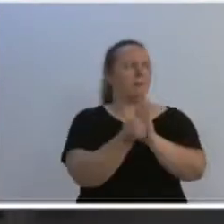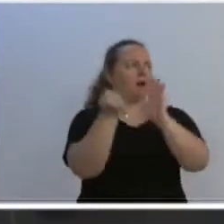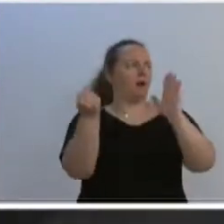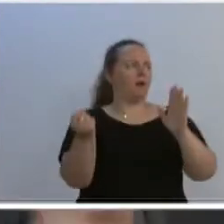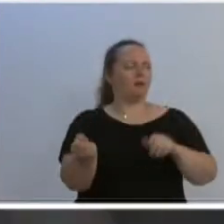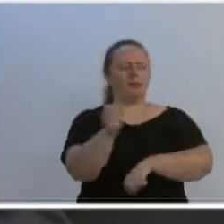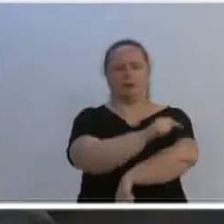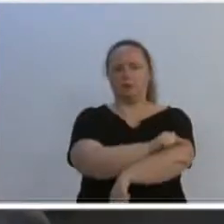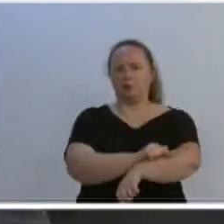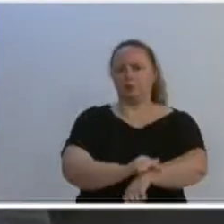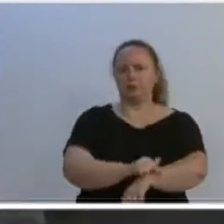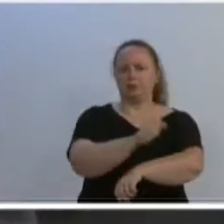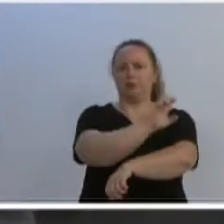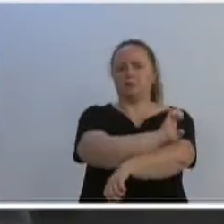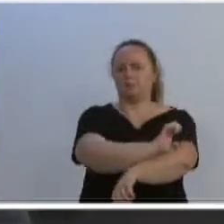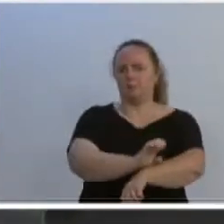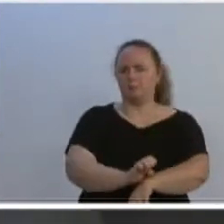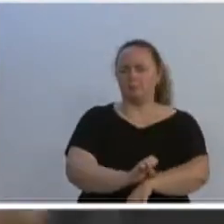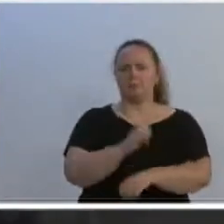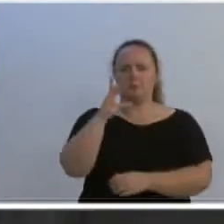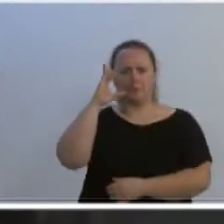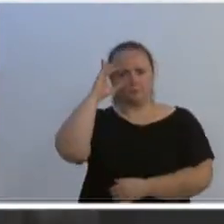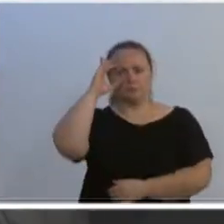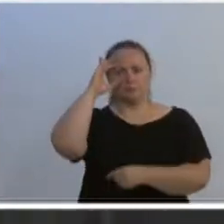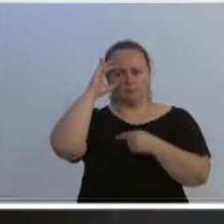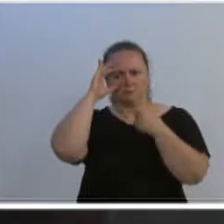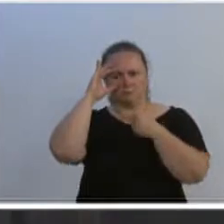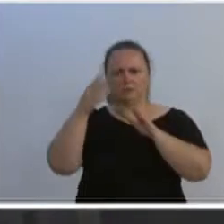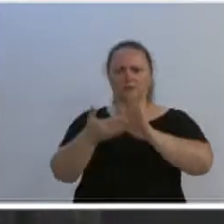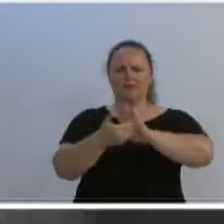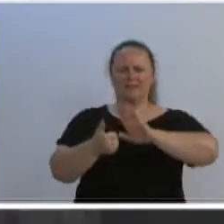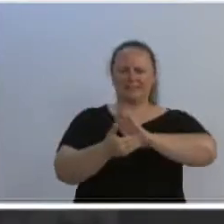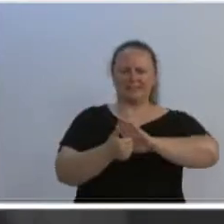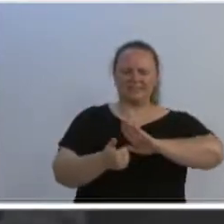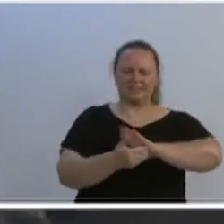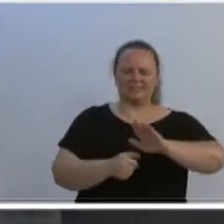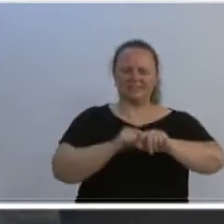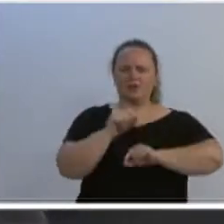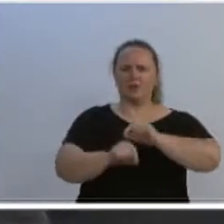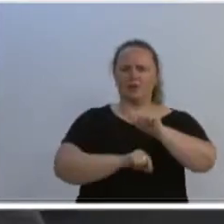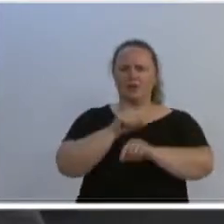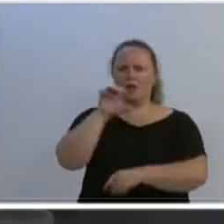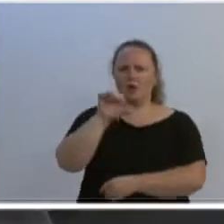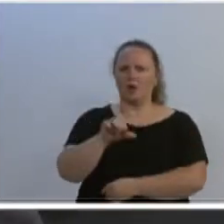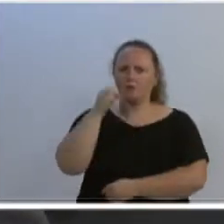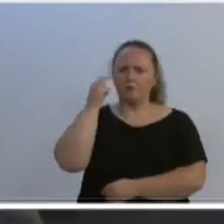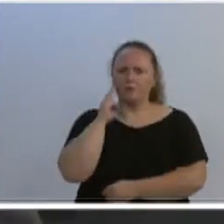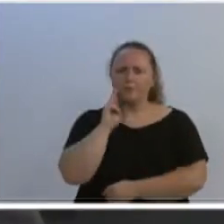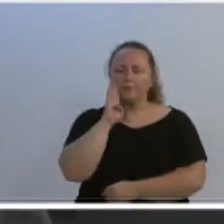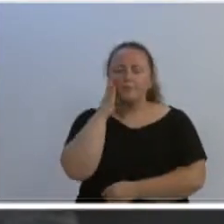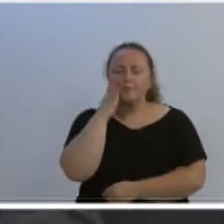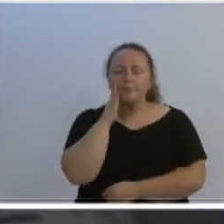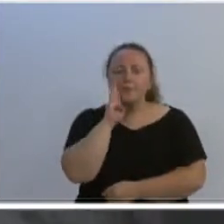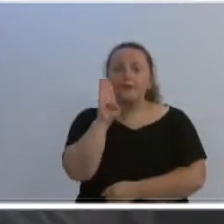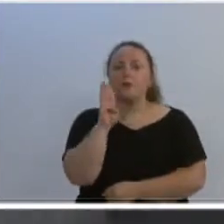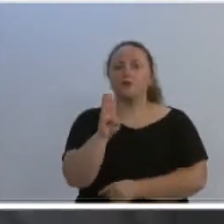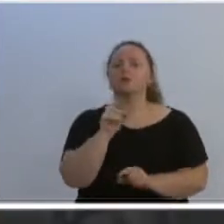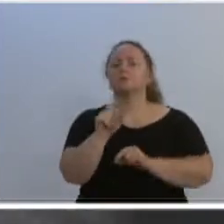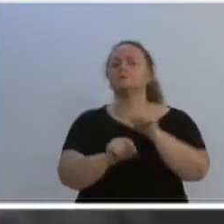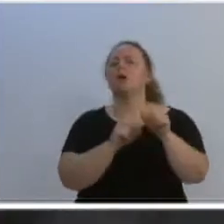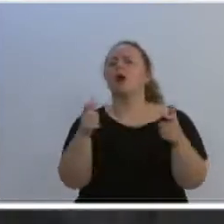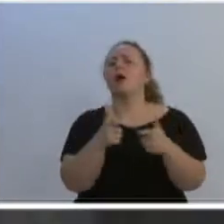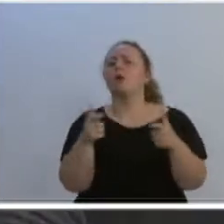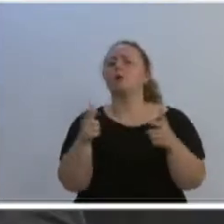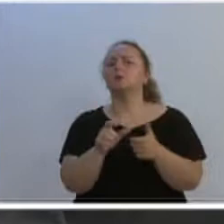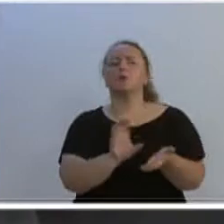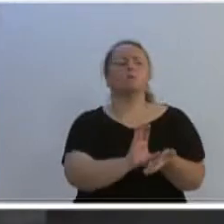o lema do governo Dilma Rousseff retirou 9 bilhões da educação do nosso país, colocando aí um